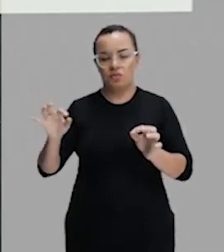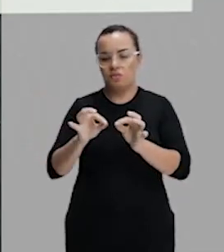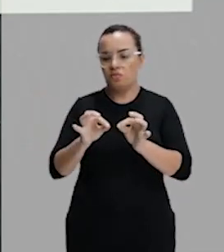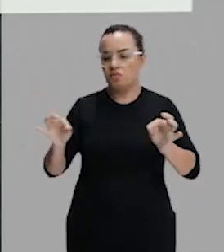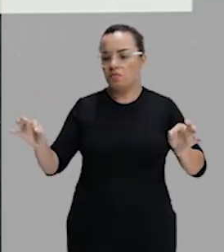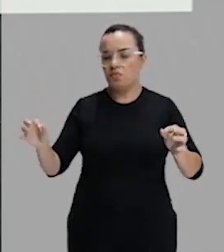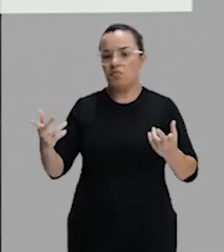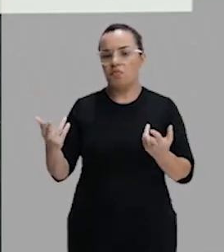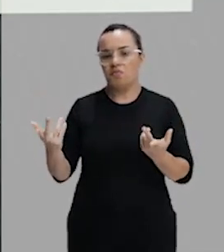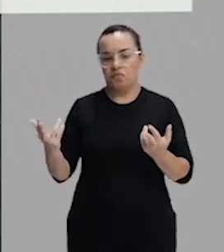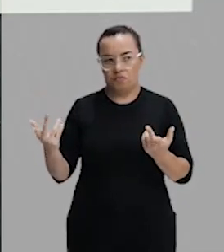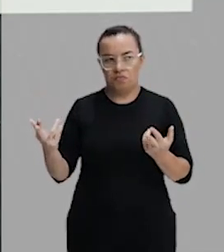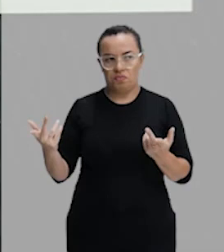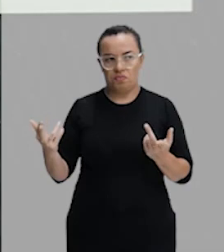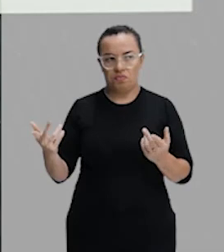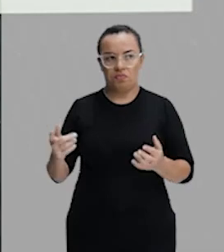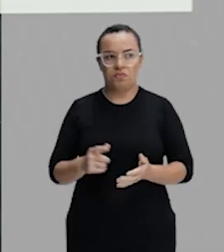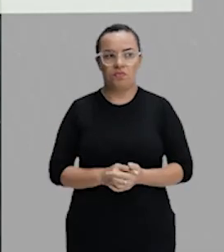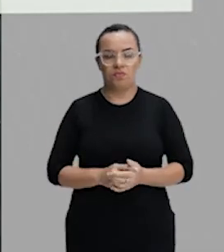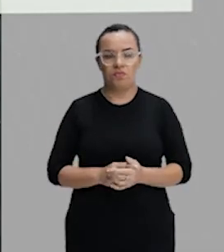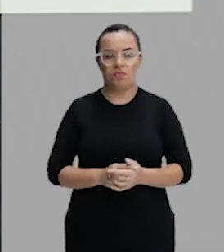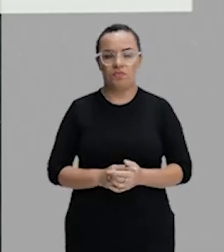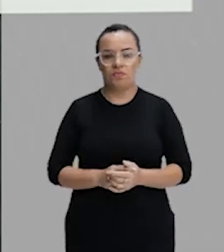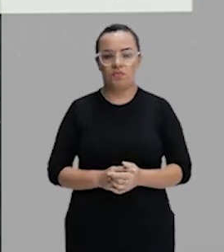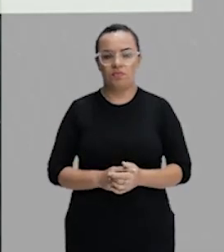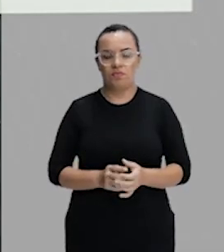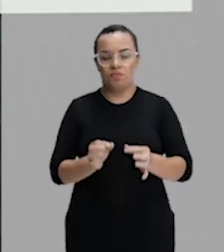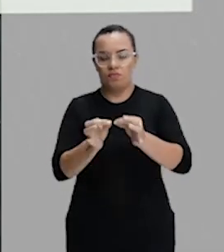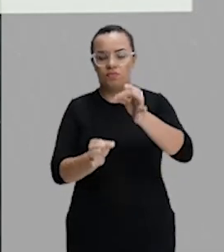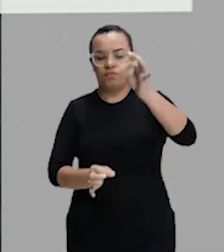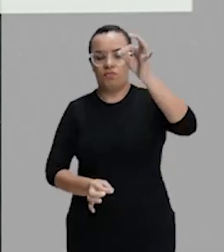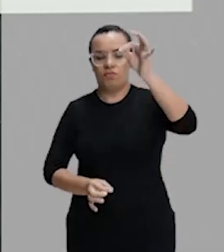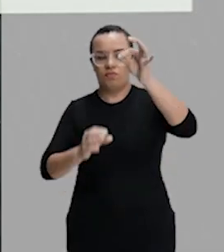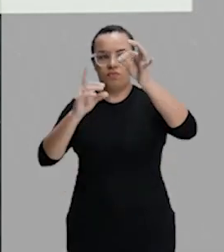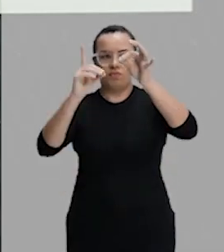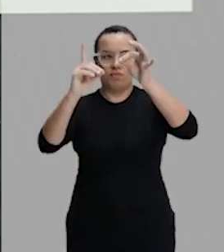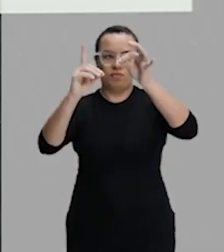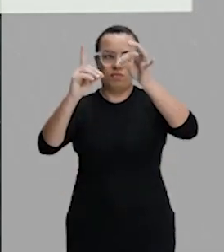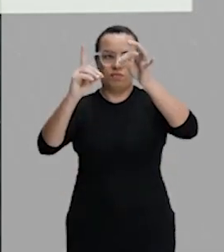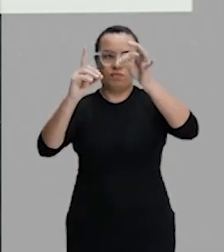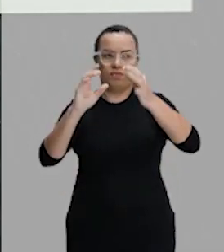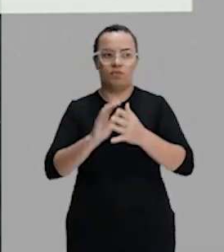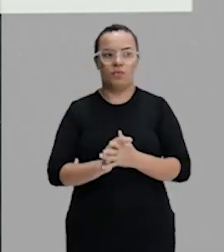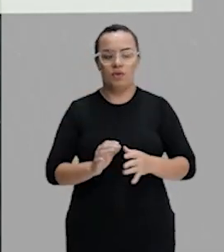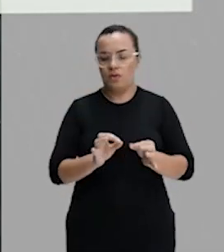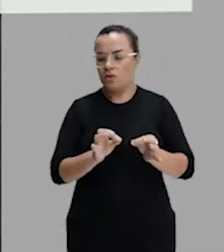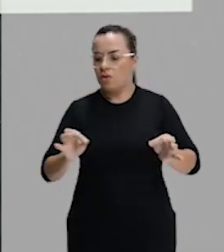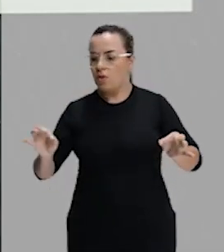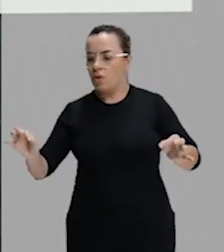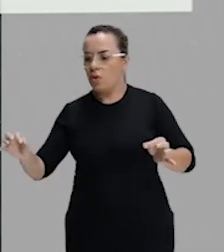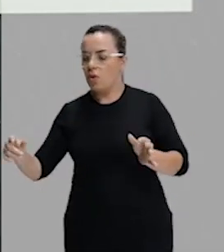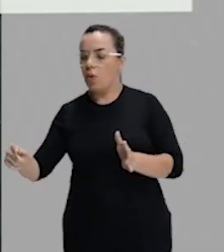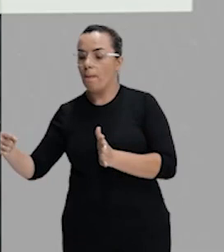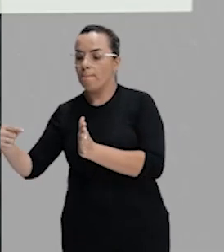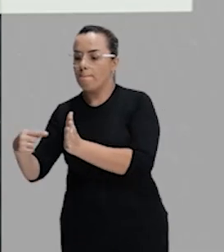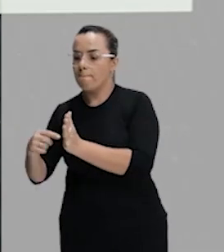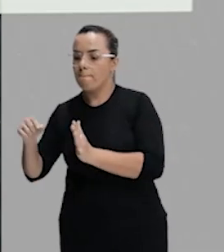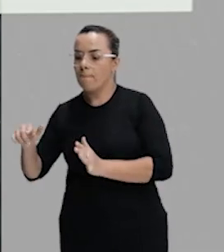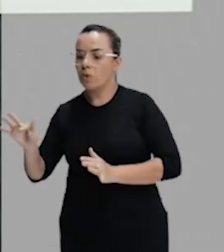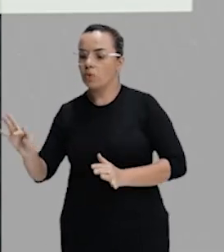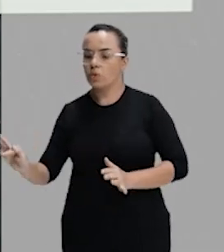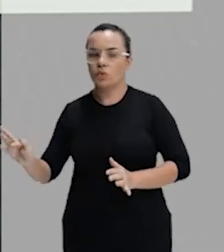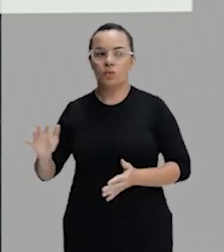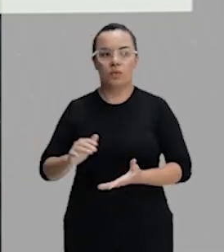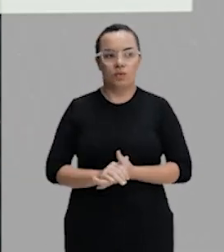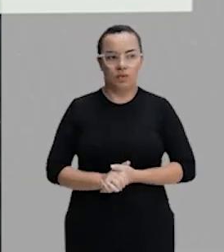alfa equidistante da reta D, diretriz, e o ponto F é chamado de parábola. Veja só, eu